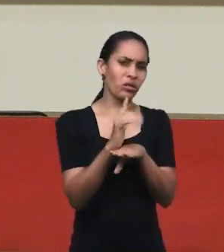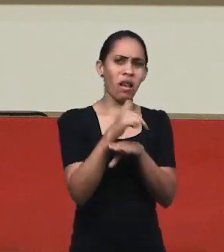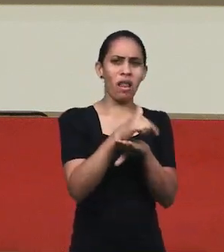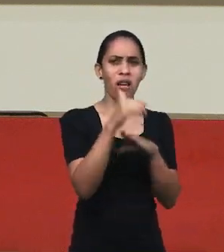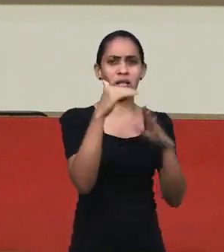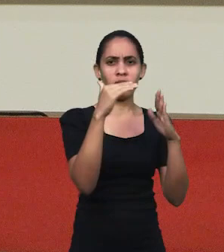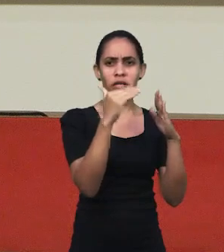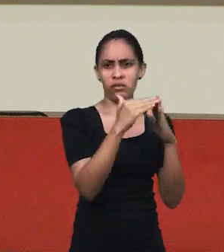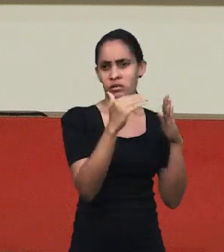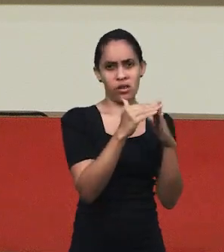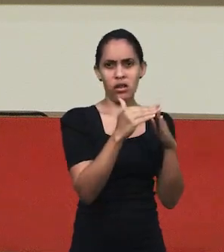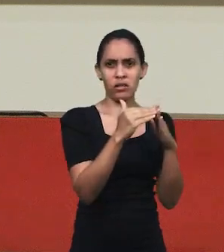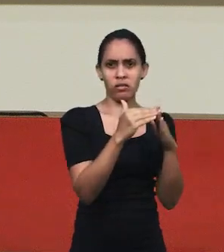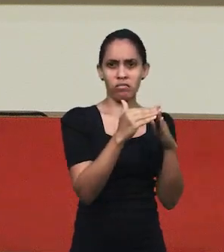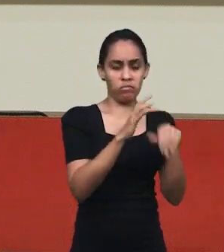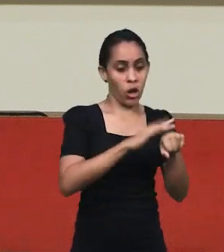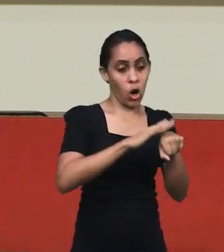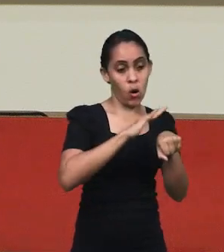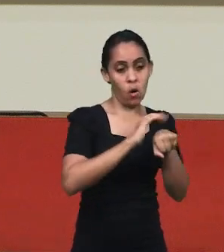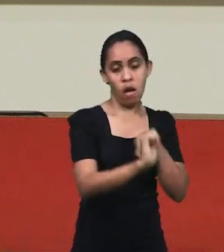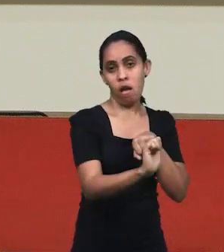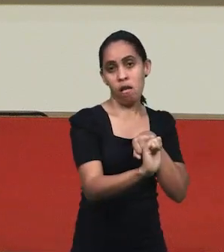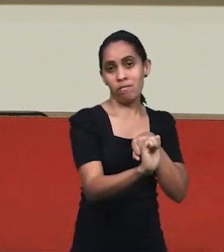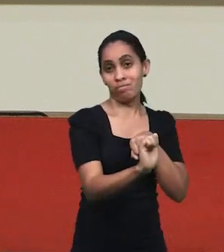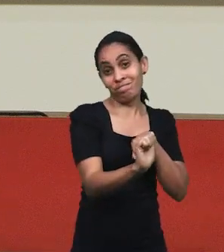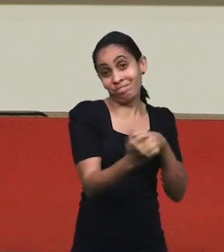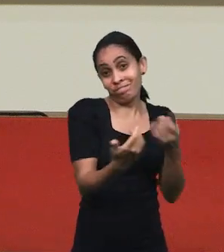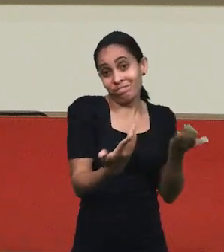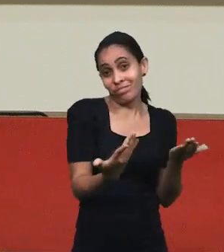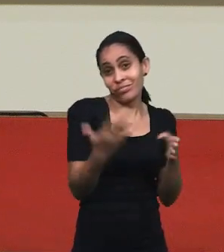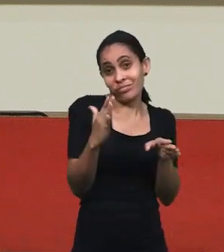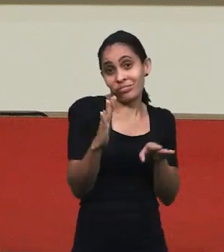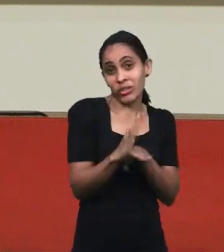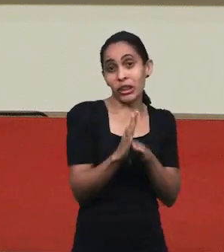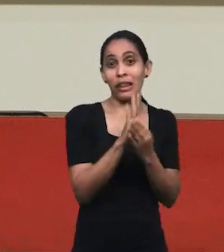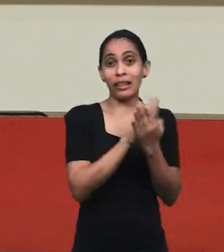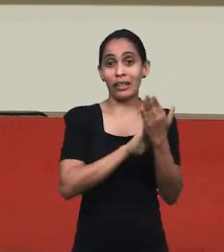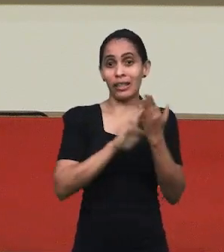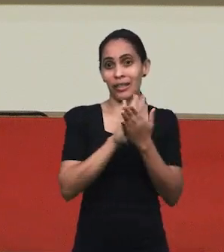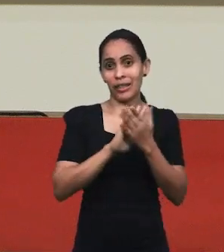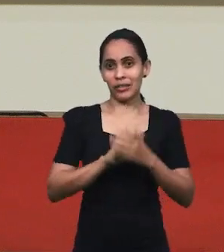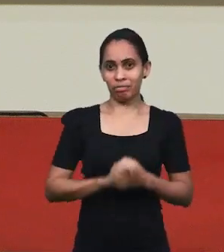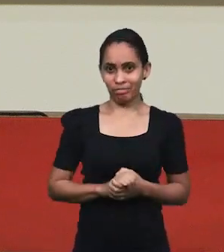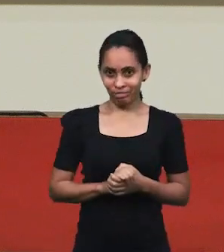estava perdendo debaixo do seu telhado, dentro de casa.